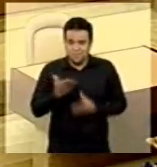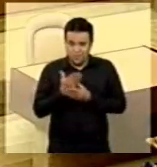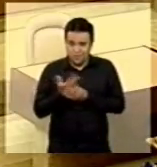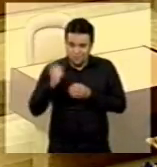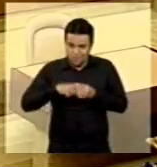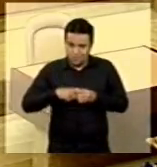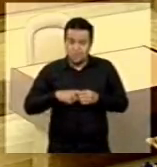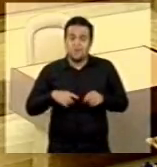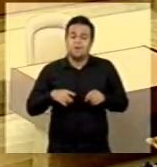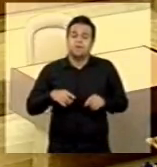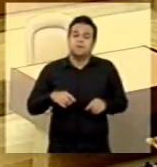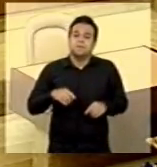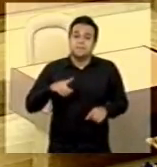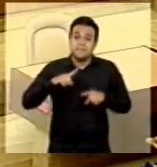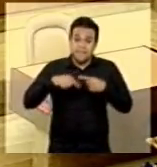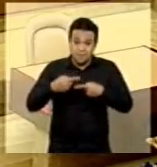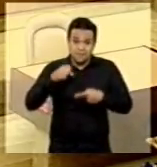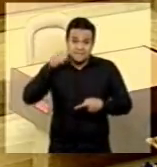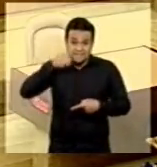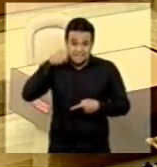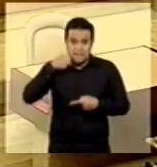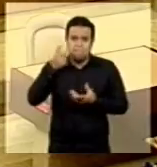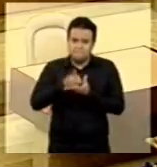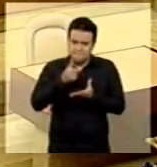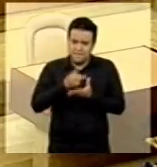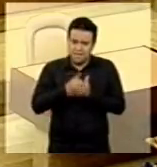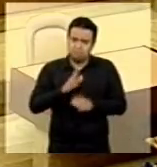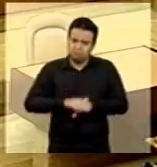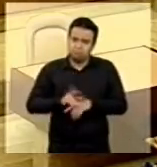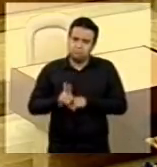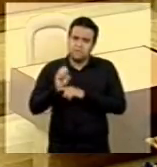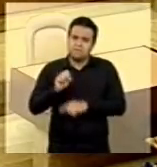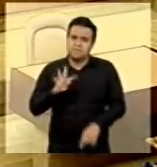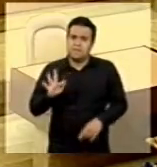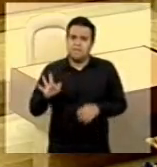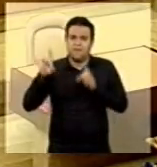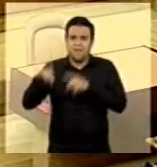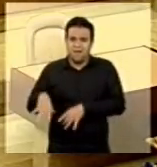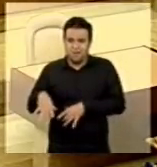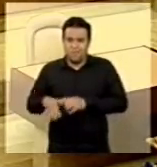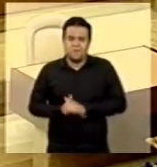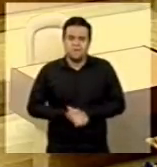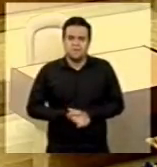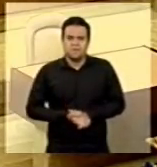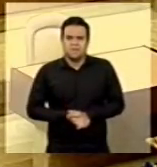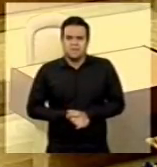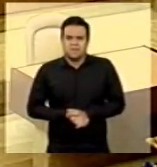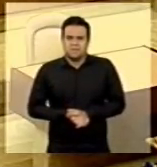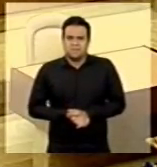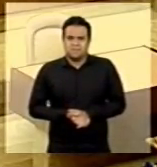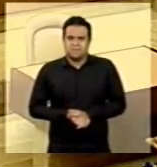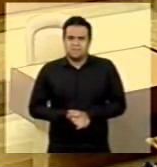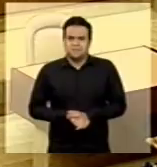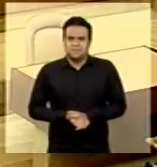Eleito senador, manteve-se a nossa competência, renunciou ao mandato. O processo